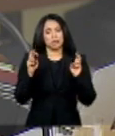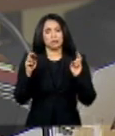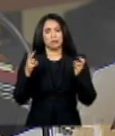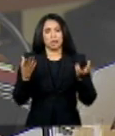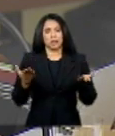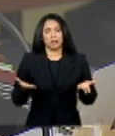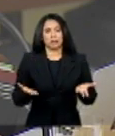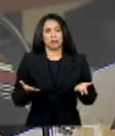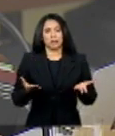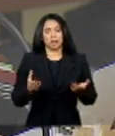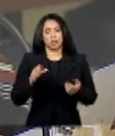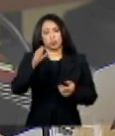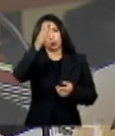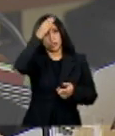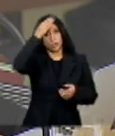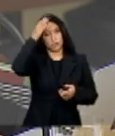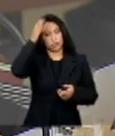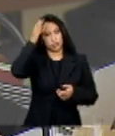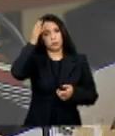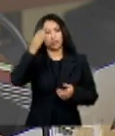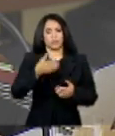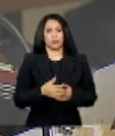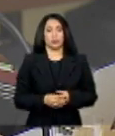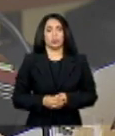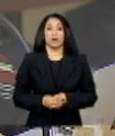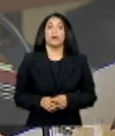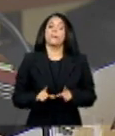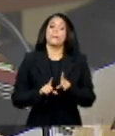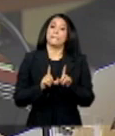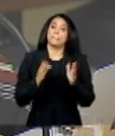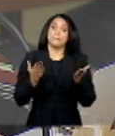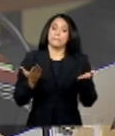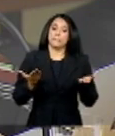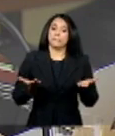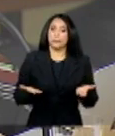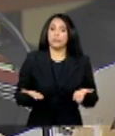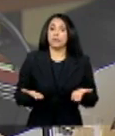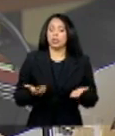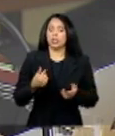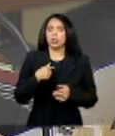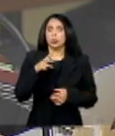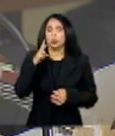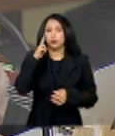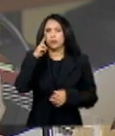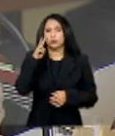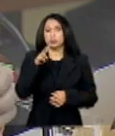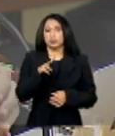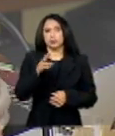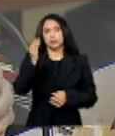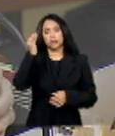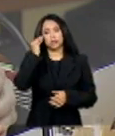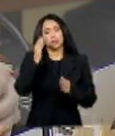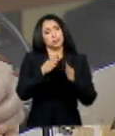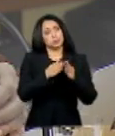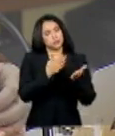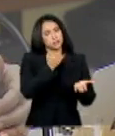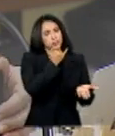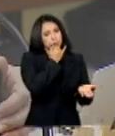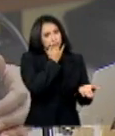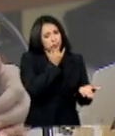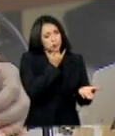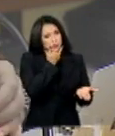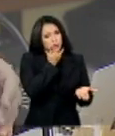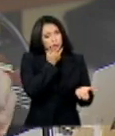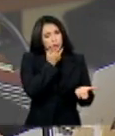consumidor porém o que eu verifico e aqui pedindo todas as vezes o início do sétimo